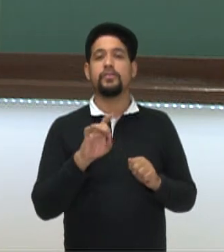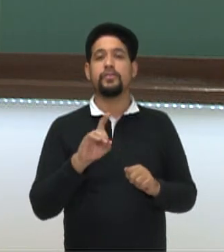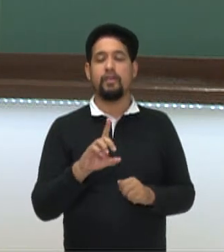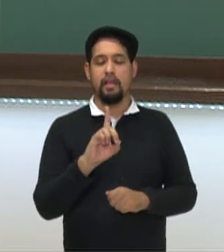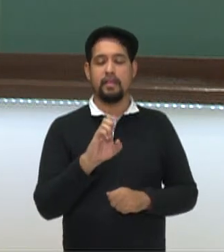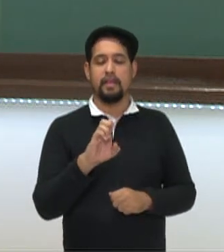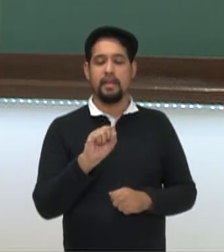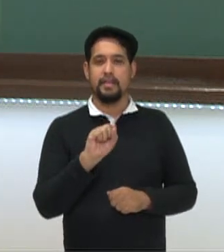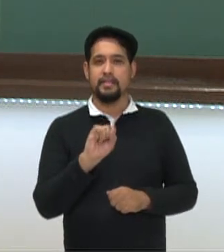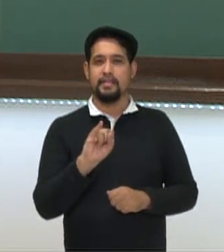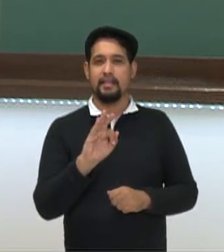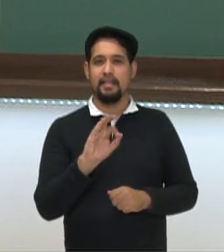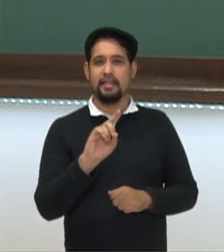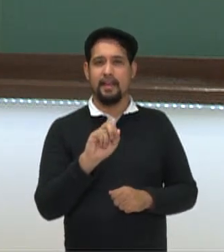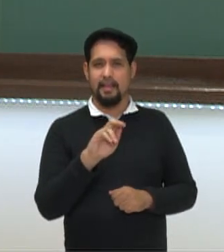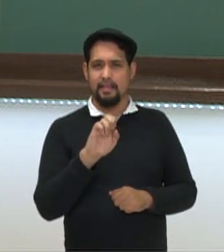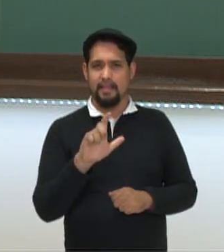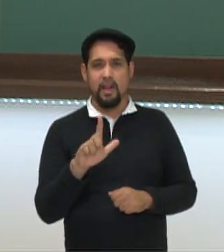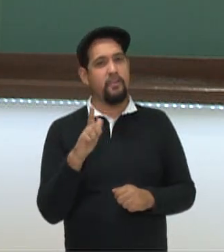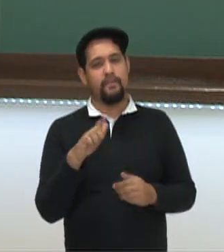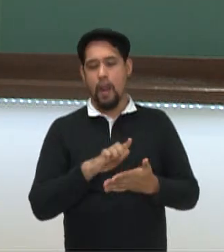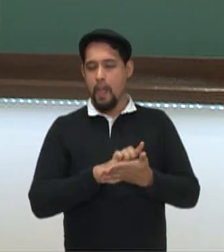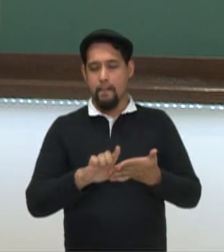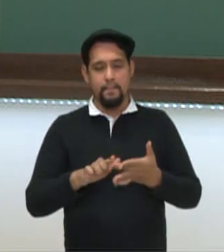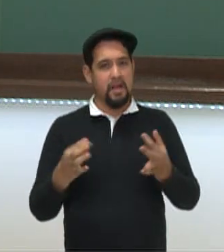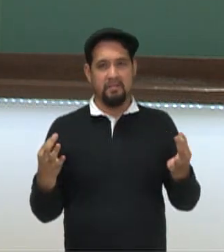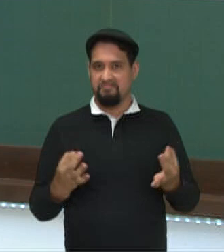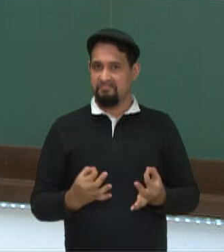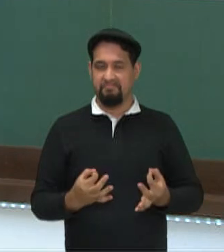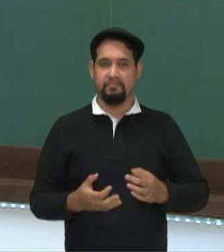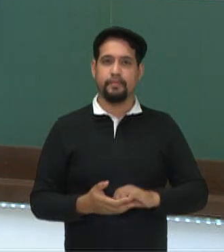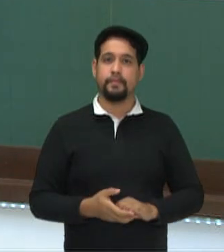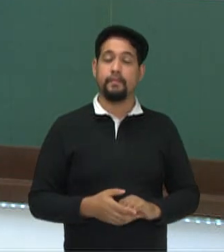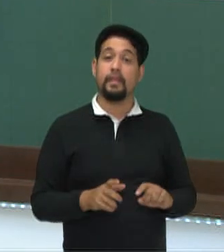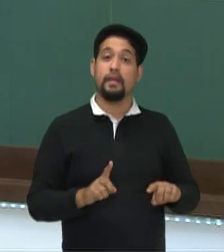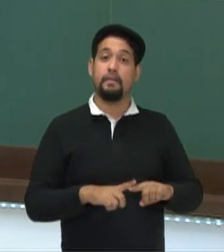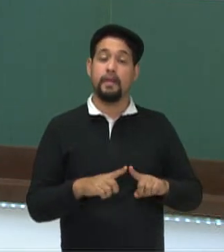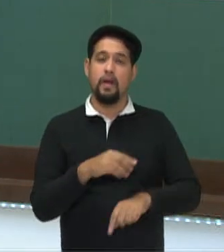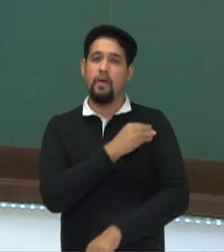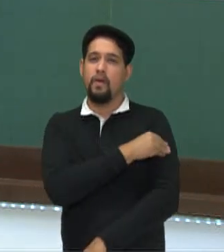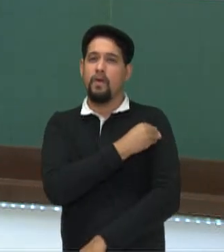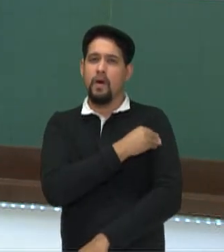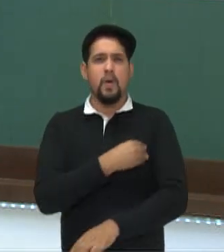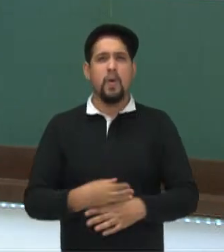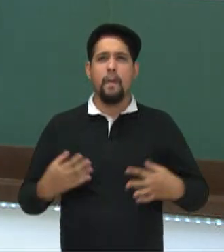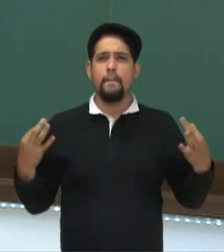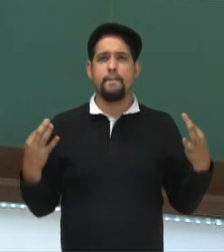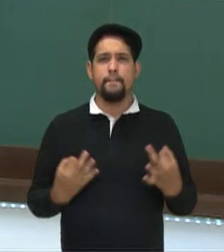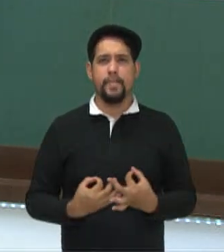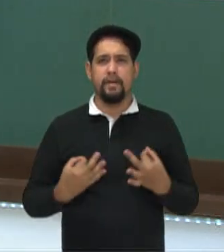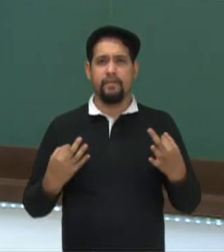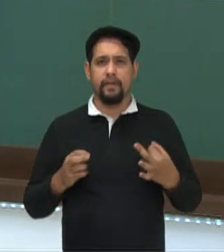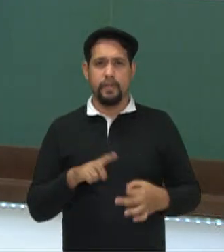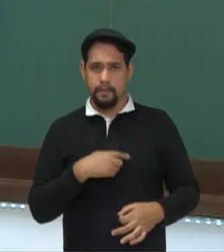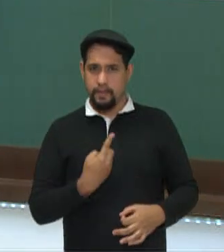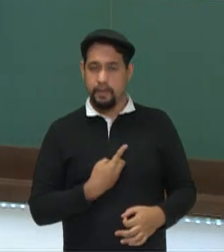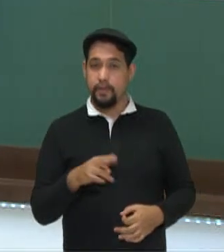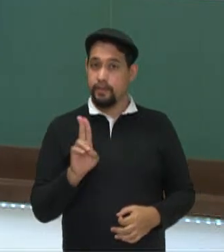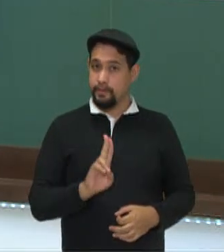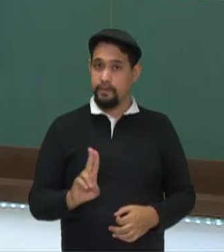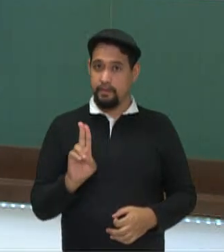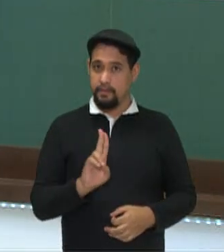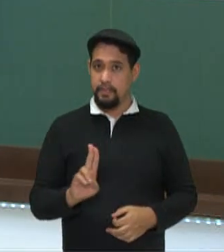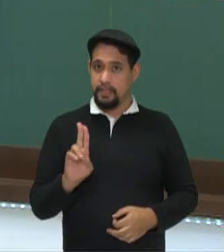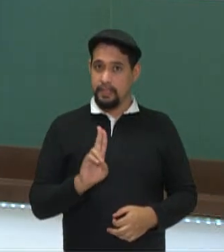desidratar, algo que não vai eliminar esses germes. Então, o álcool ideal para nós